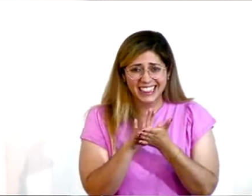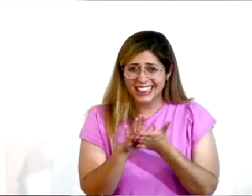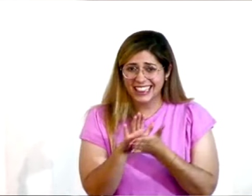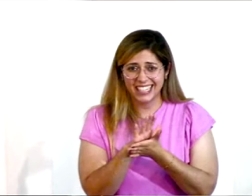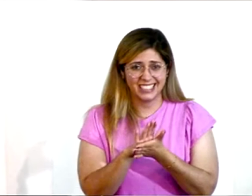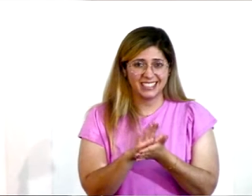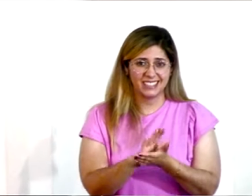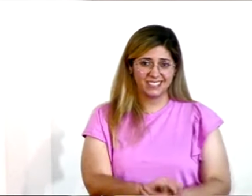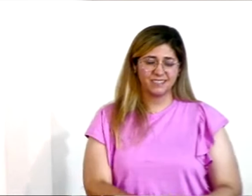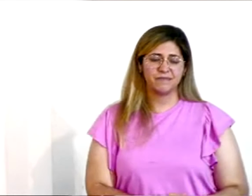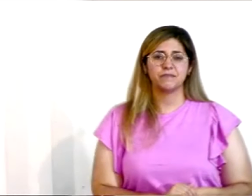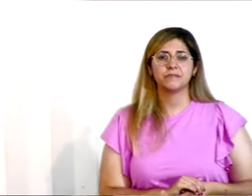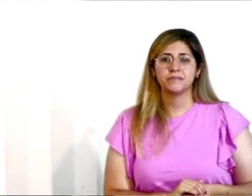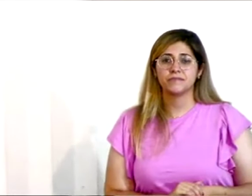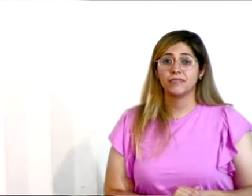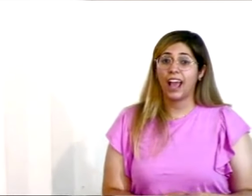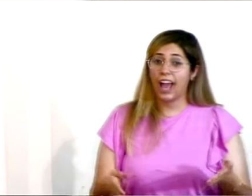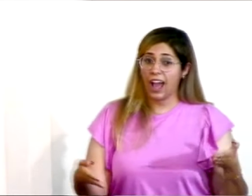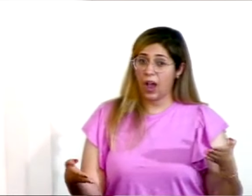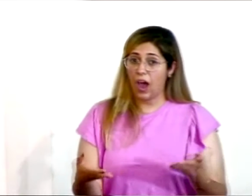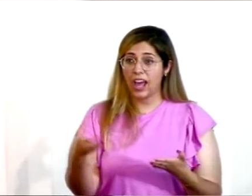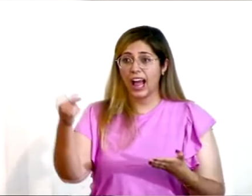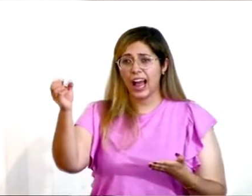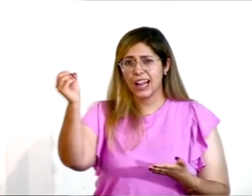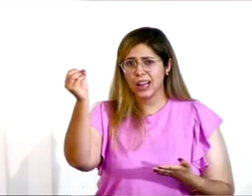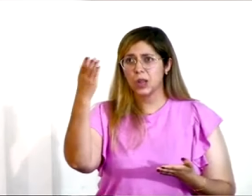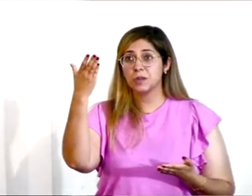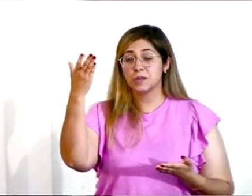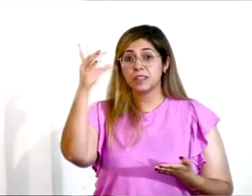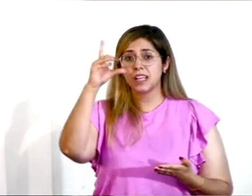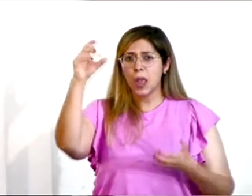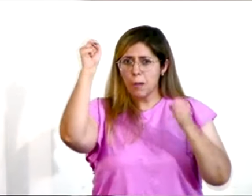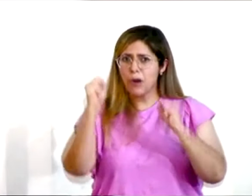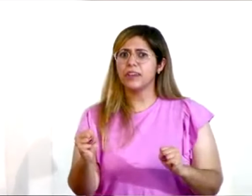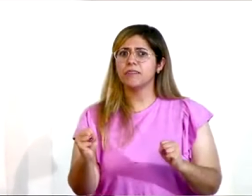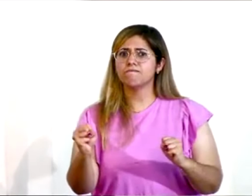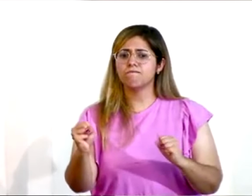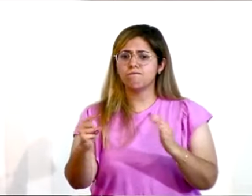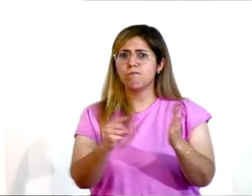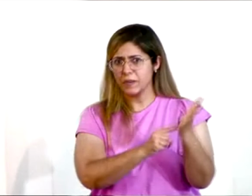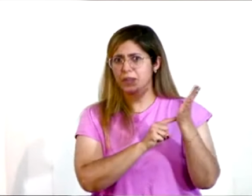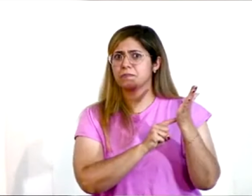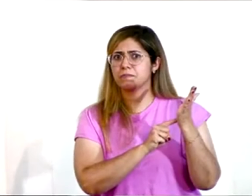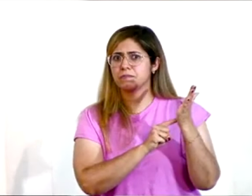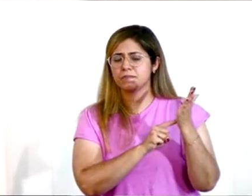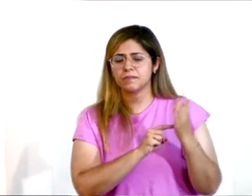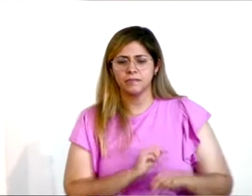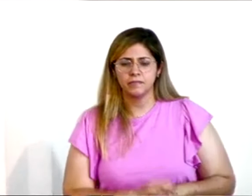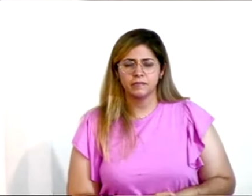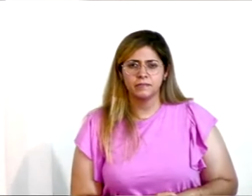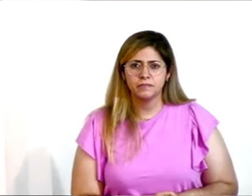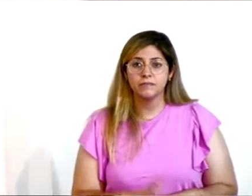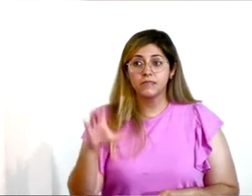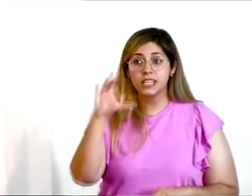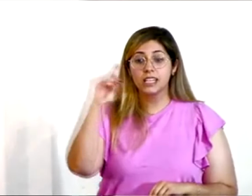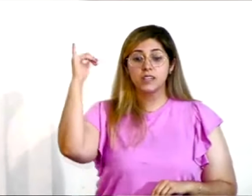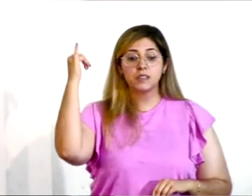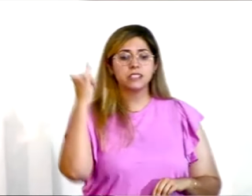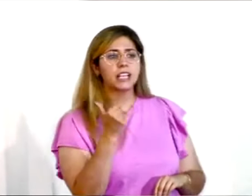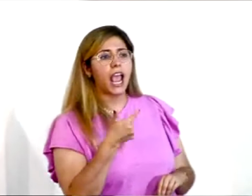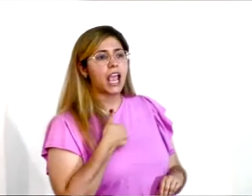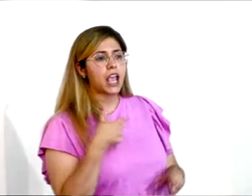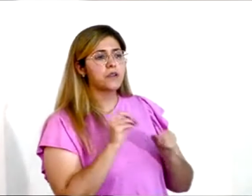perceber. Neste momento, a luz é a demonstração do poder para Paulo. É como se Deus dissesse, não fui